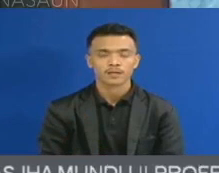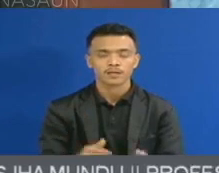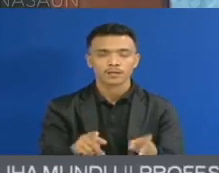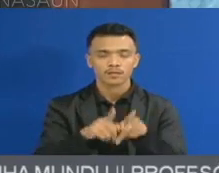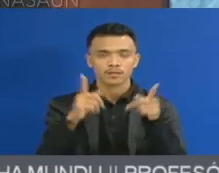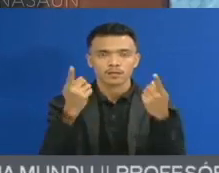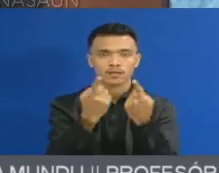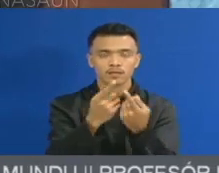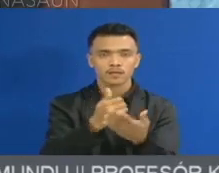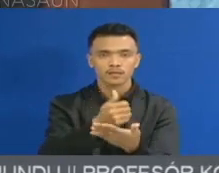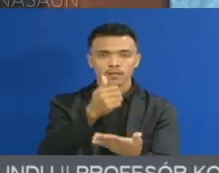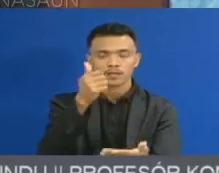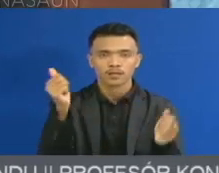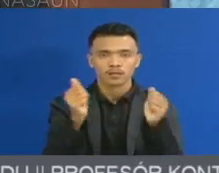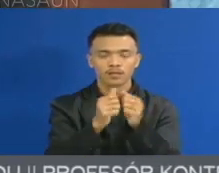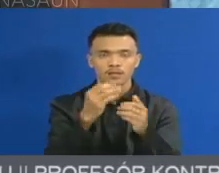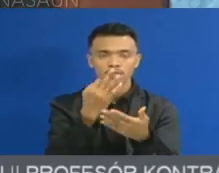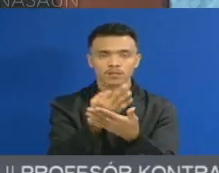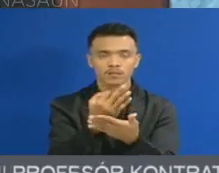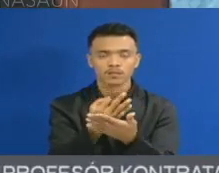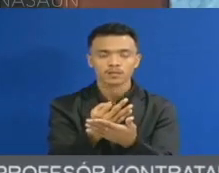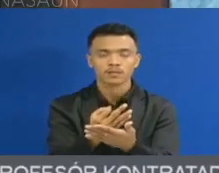ho preço nível estándar, então